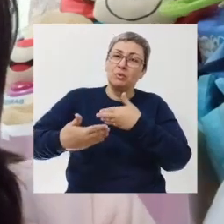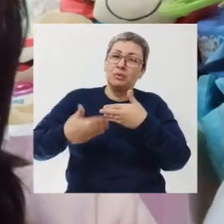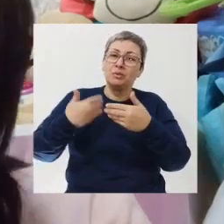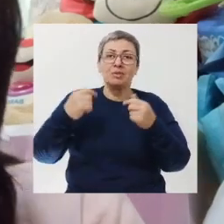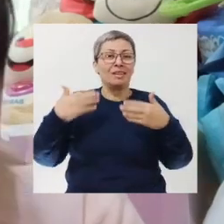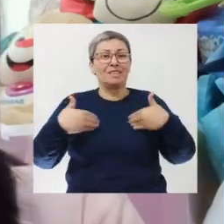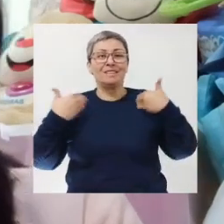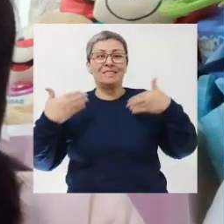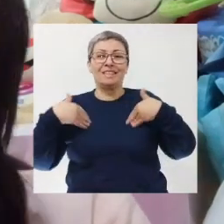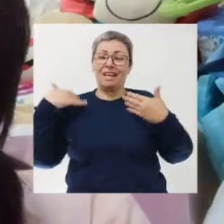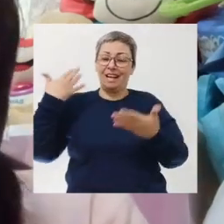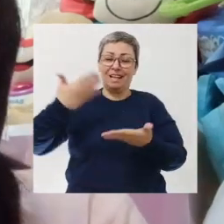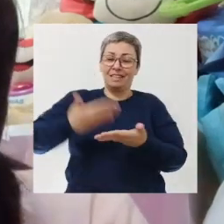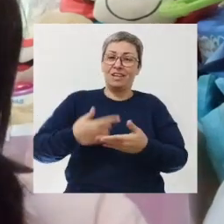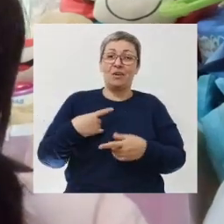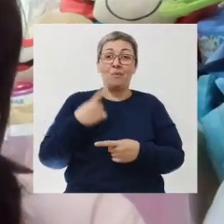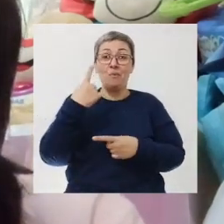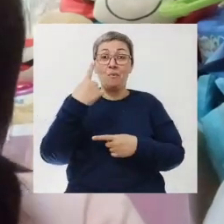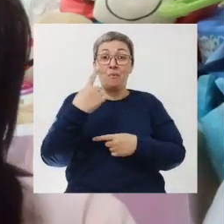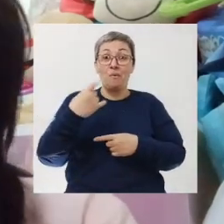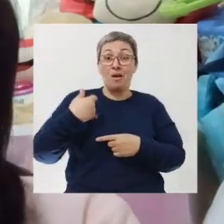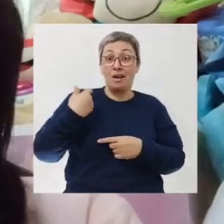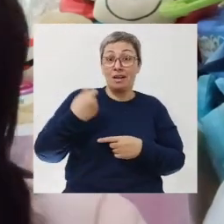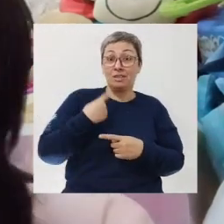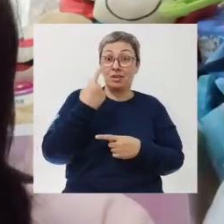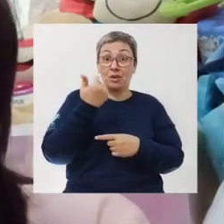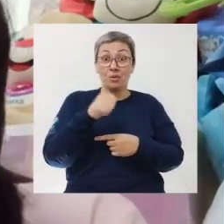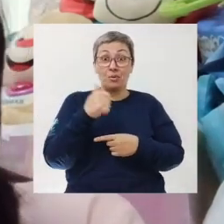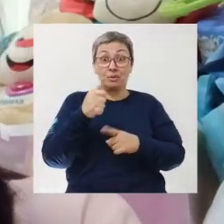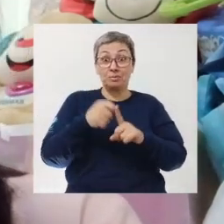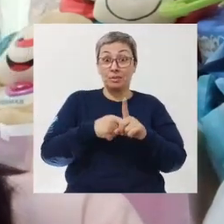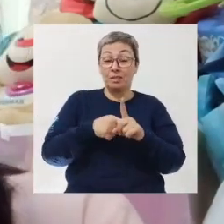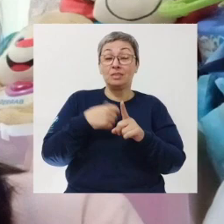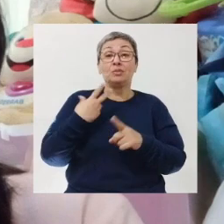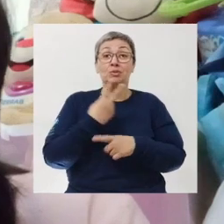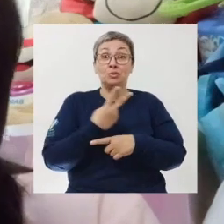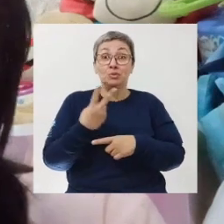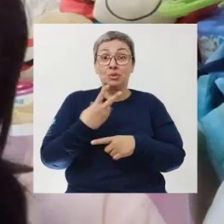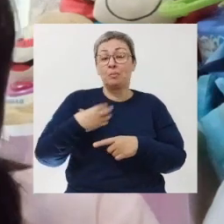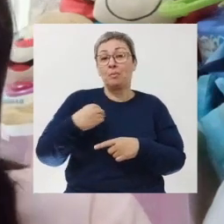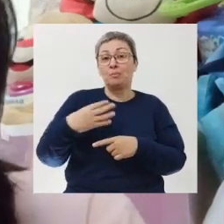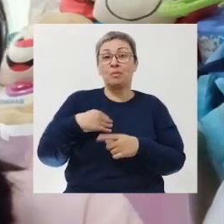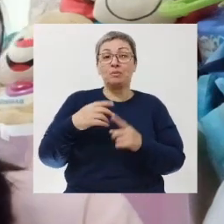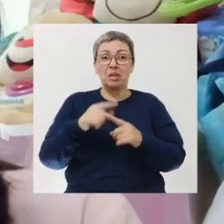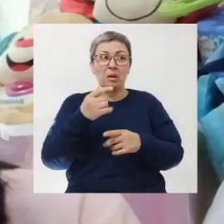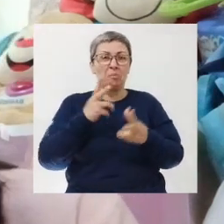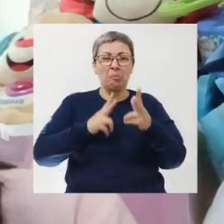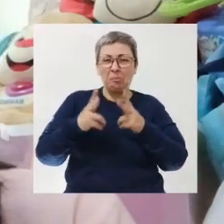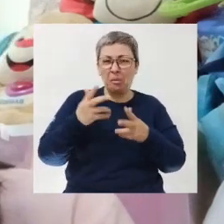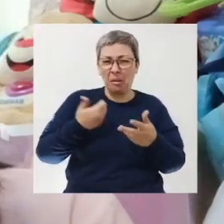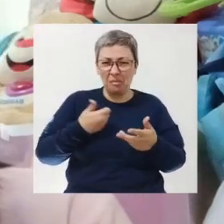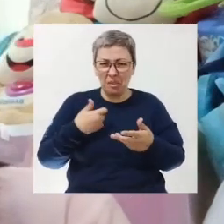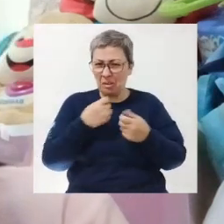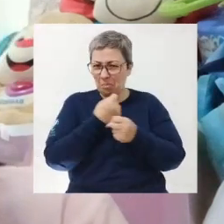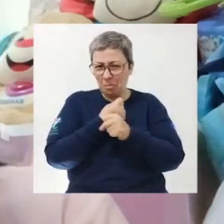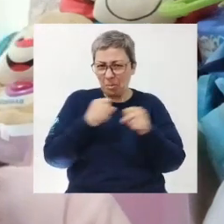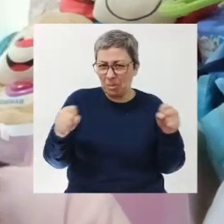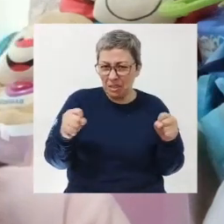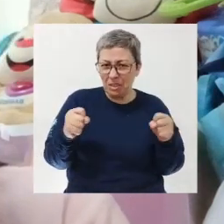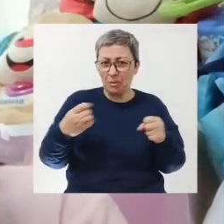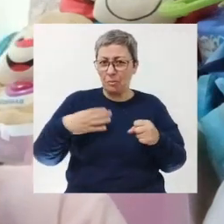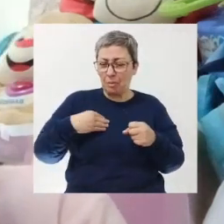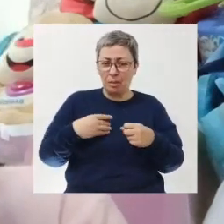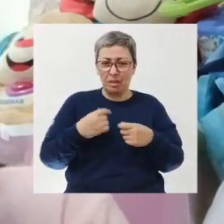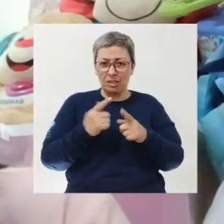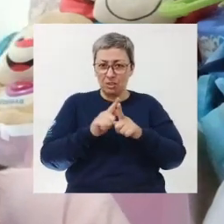e foi só alegria até hoje. 1 ano e 11 meses, os dois mamando, né? Para aquelas pessoas que falaram que era